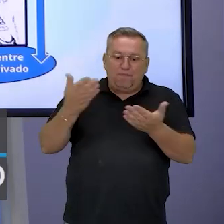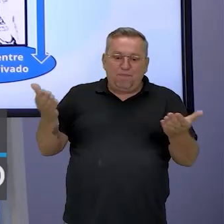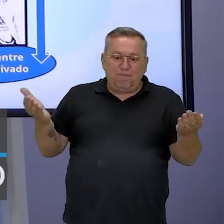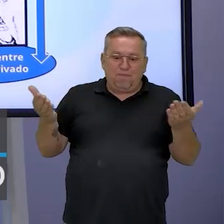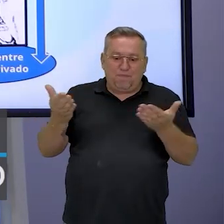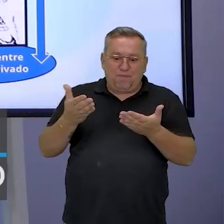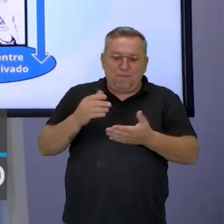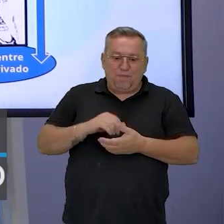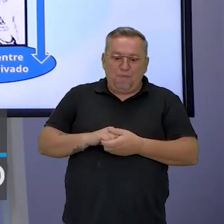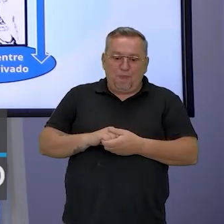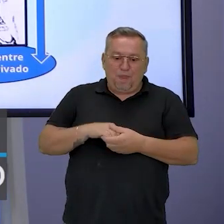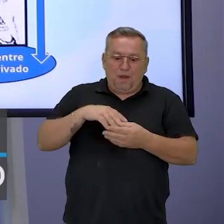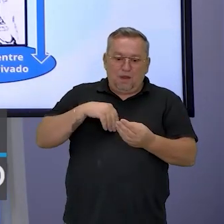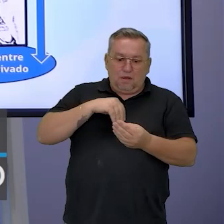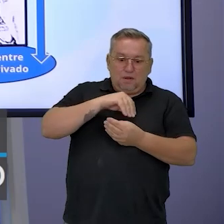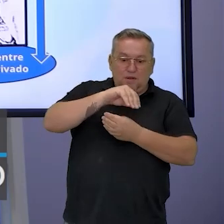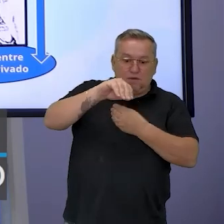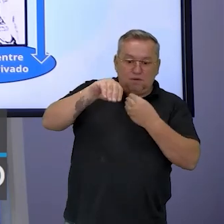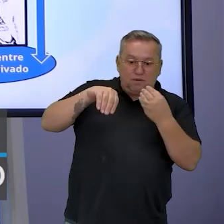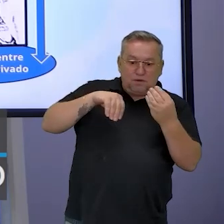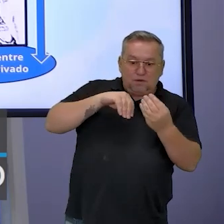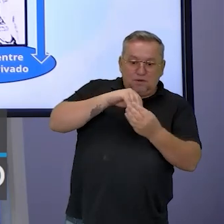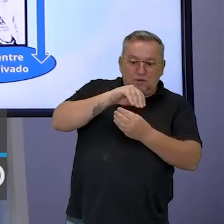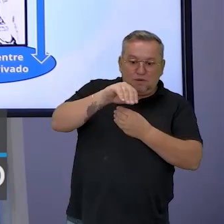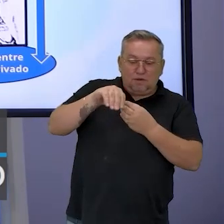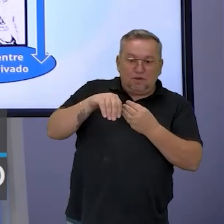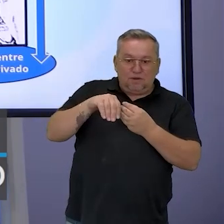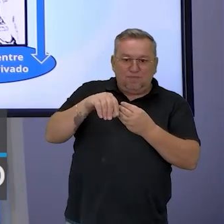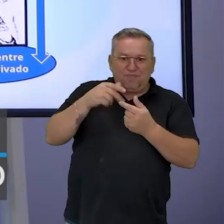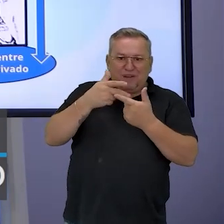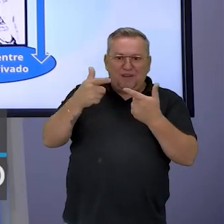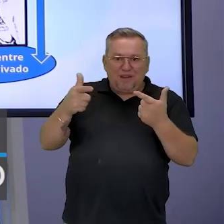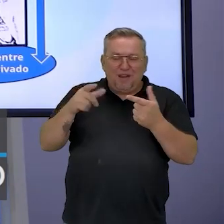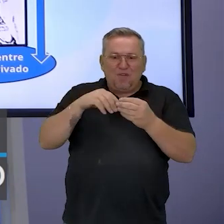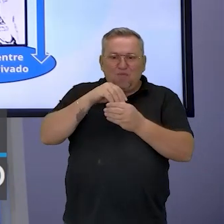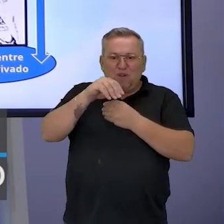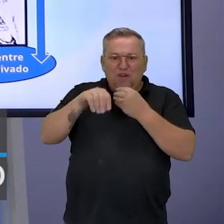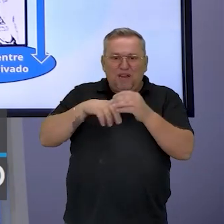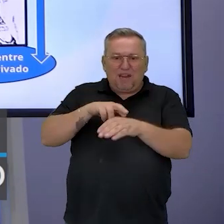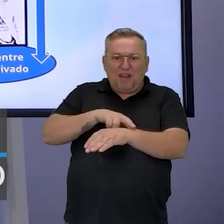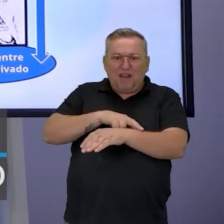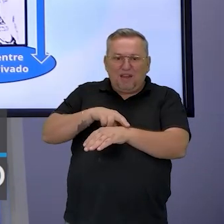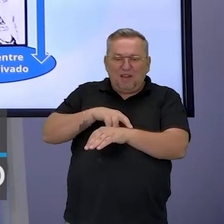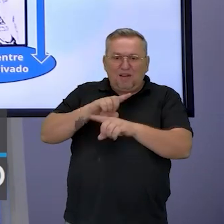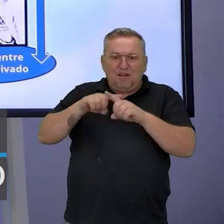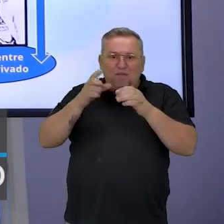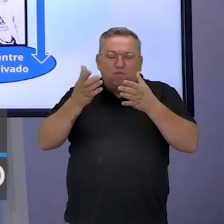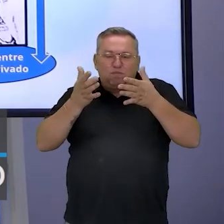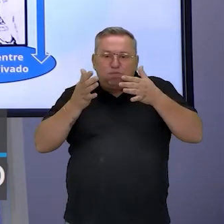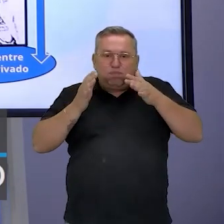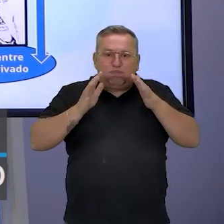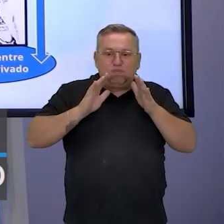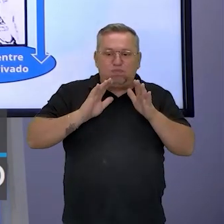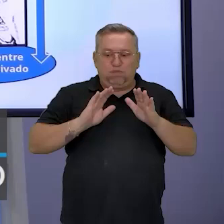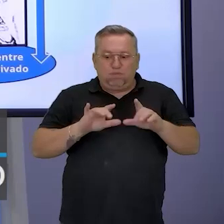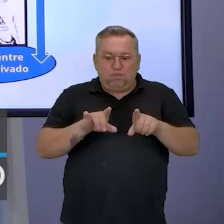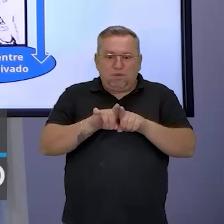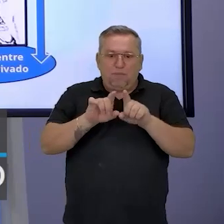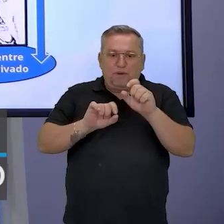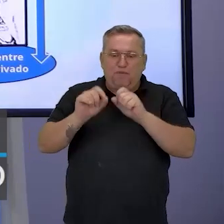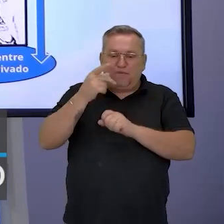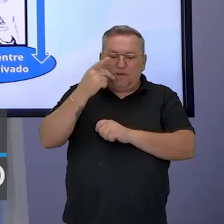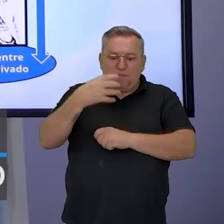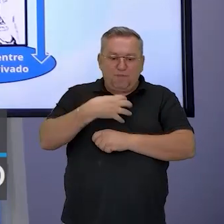A miscigenação essa carregado de sensualidade. A Mafê, quando falou que uma